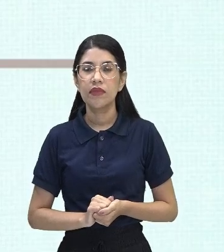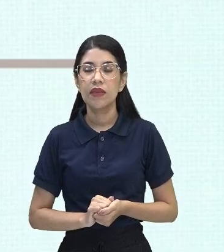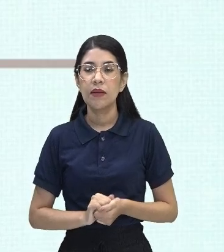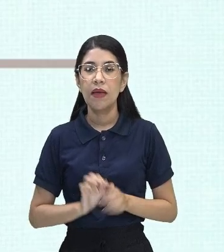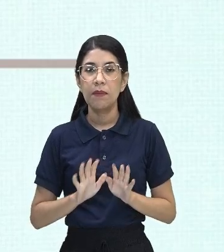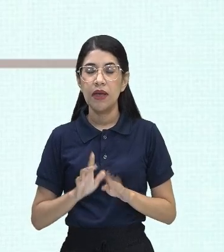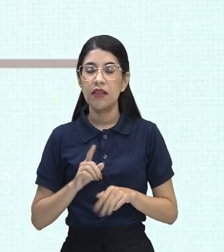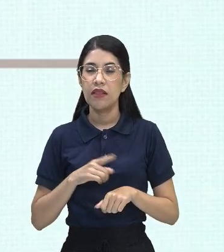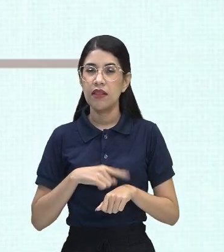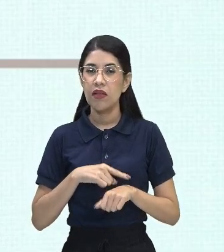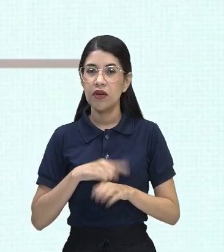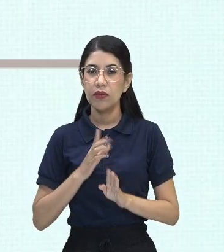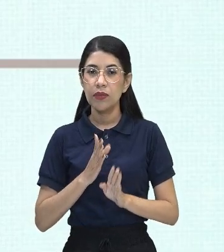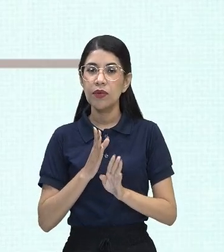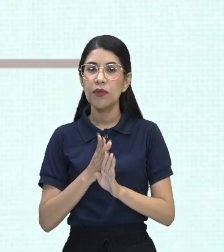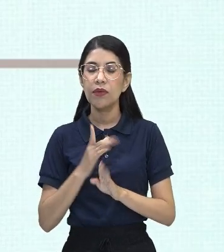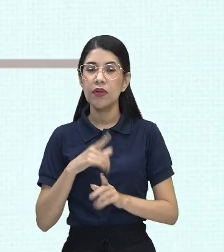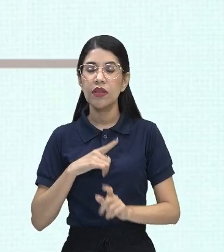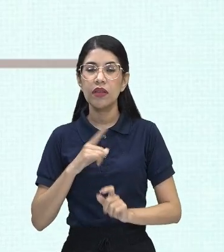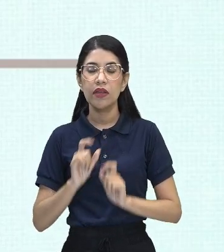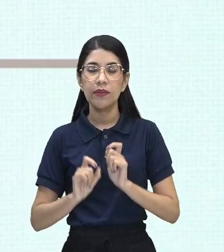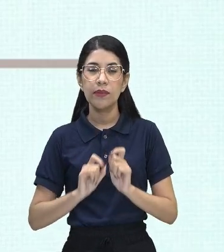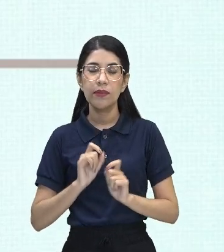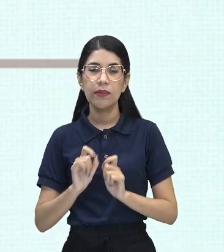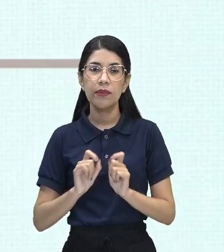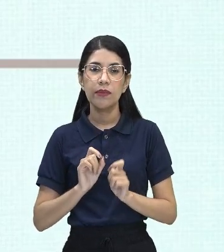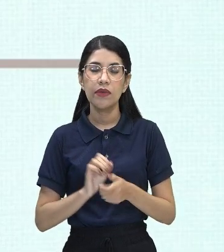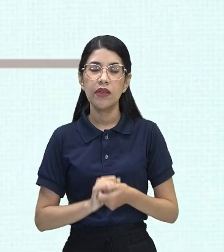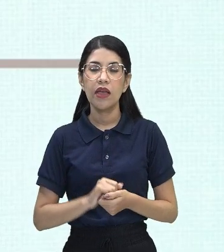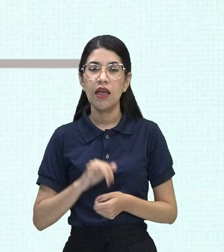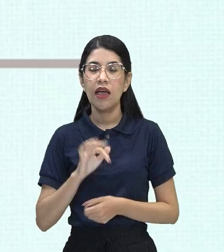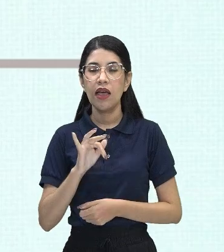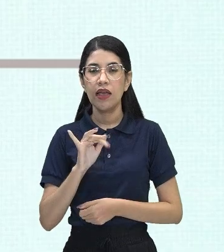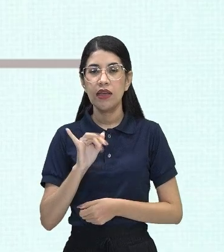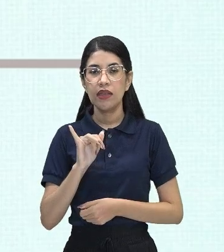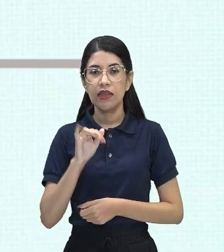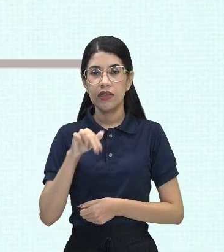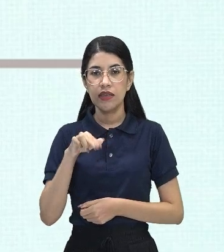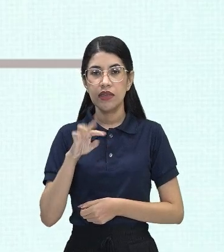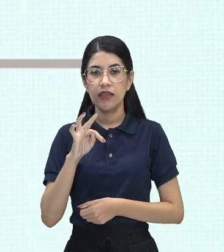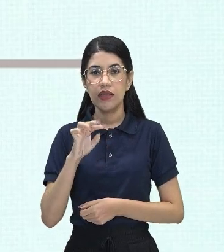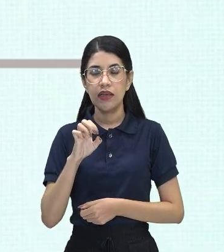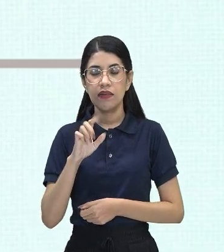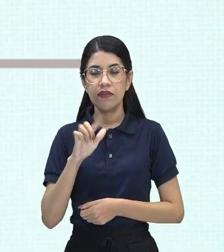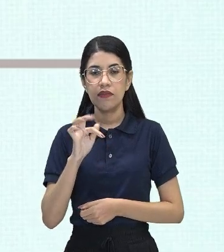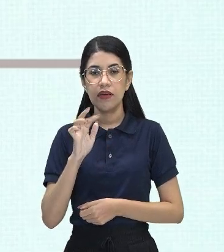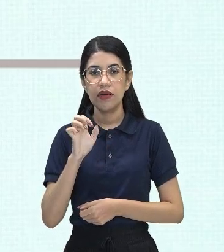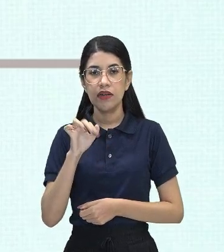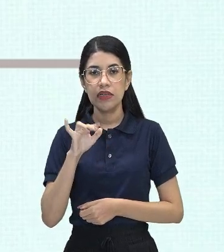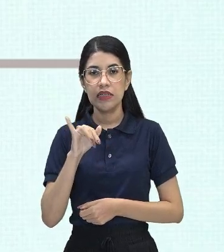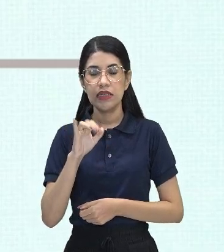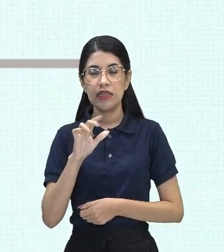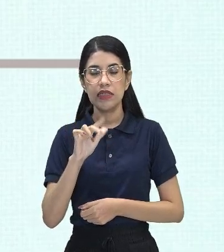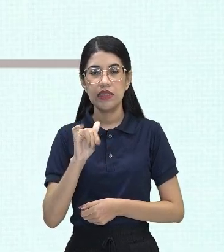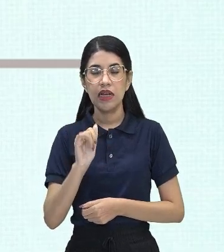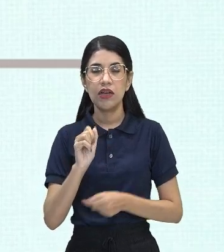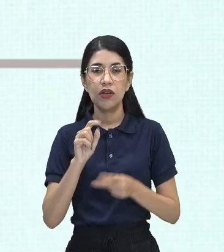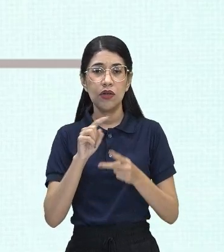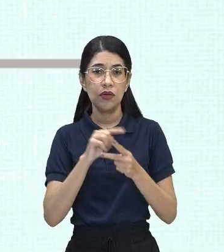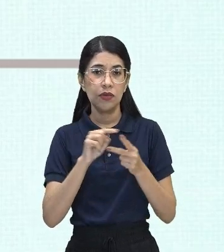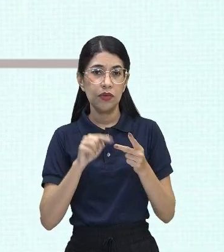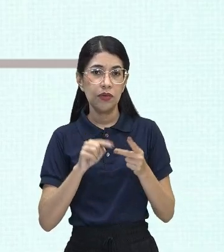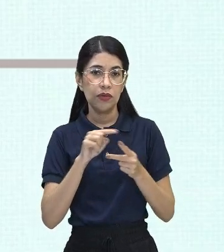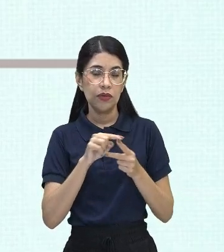encontro é que eu digo que vai acontecer a interferência ou construtiva, como a gente viu na primeira situação, ou